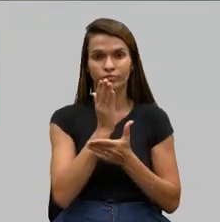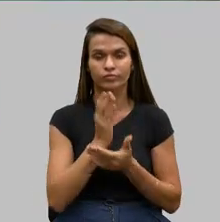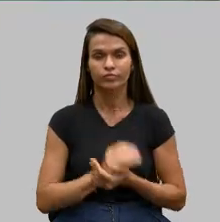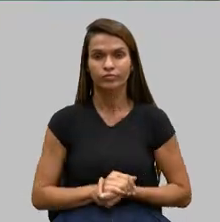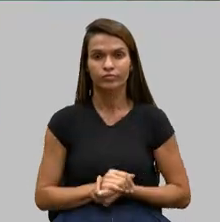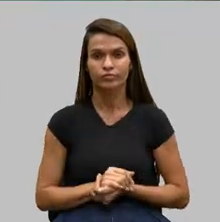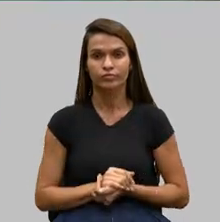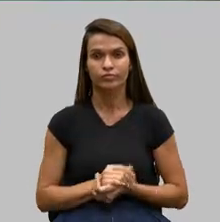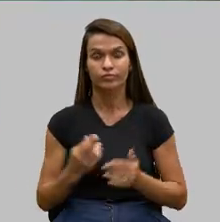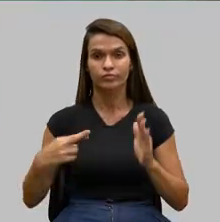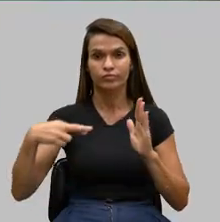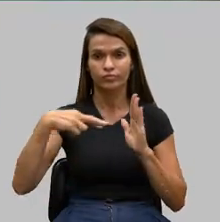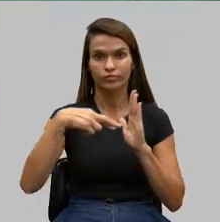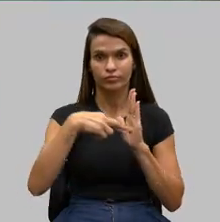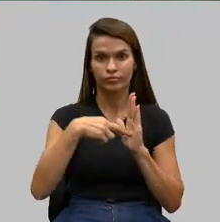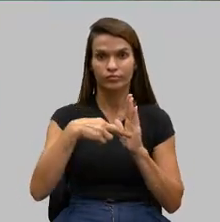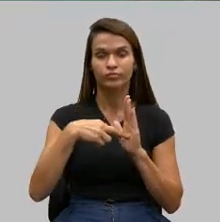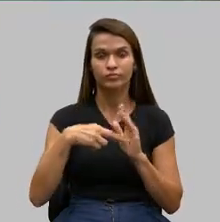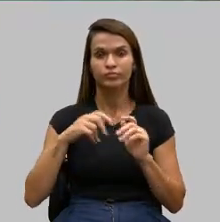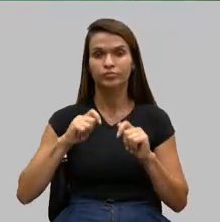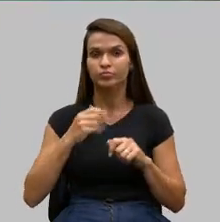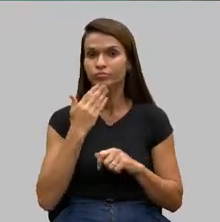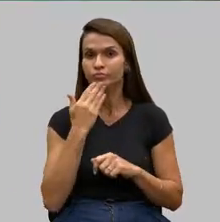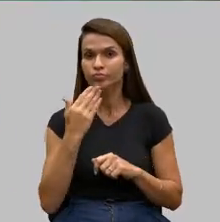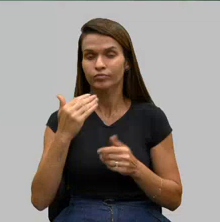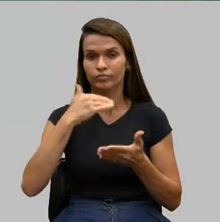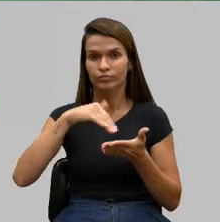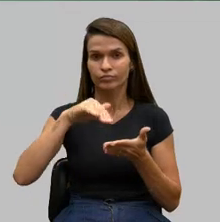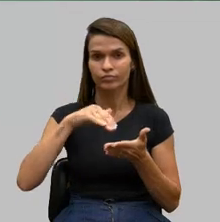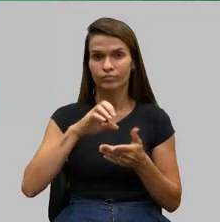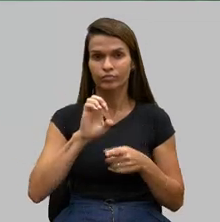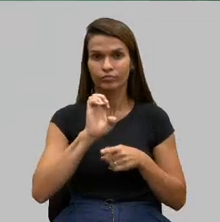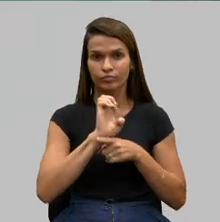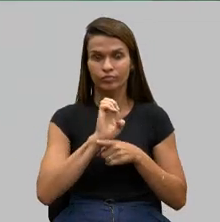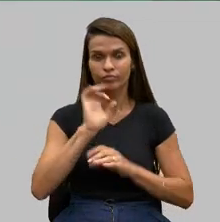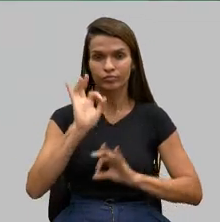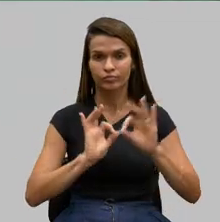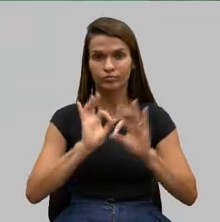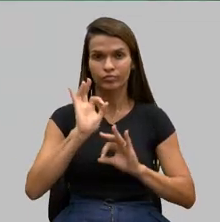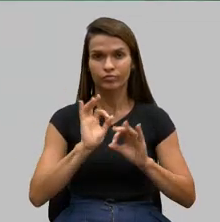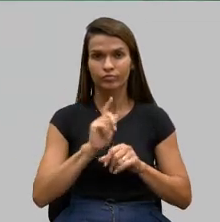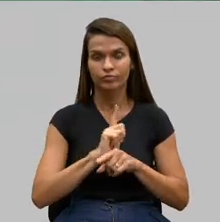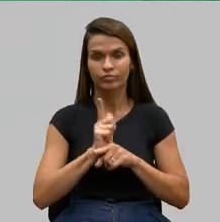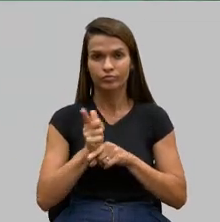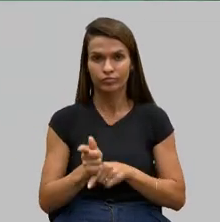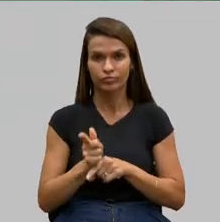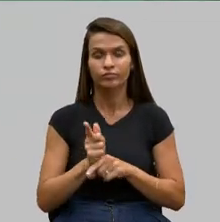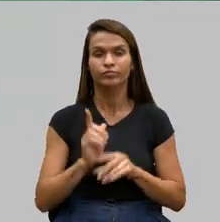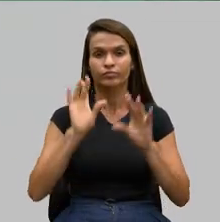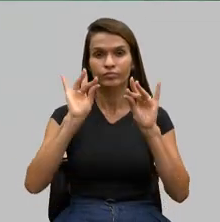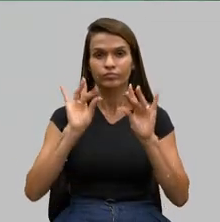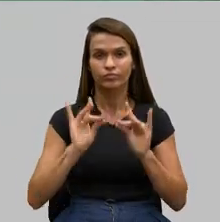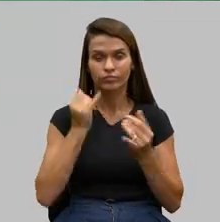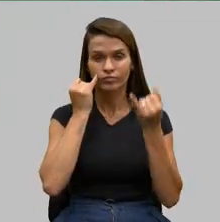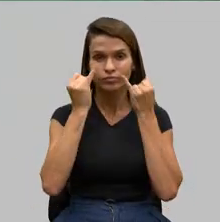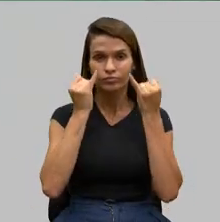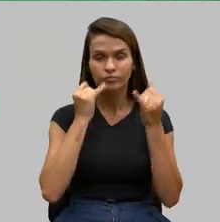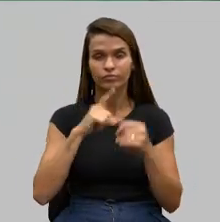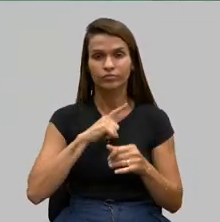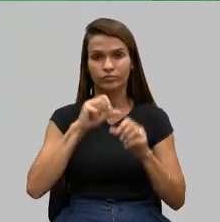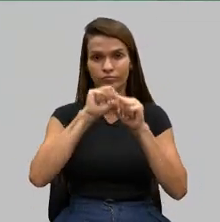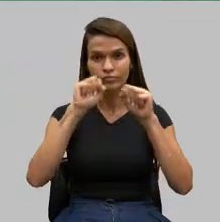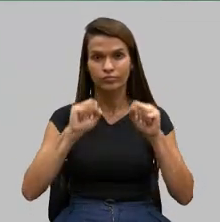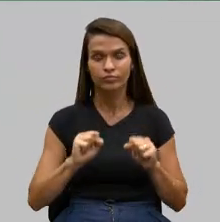requerimento para que seja solicitada a secretária de estado planejamento de gestão detalhamento das informações relativas aos temas